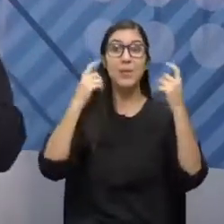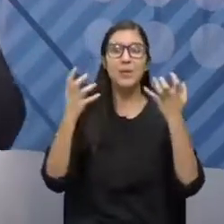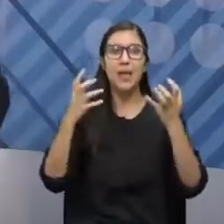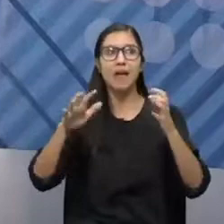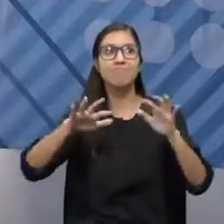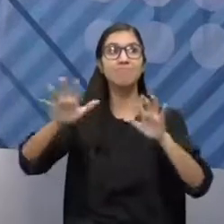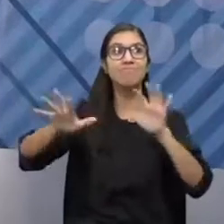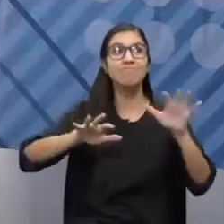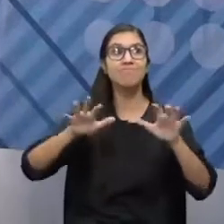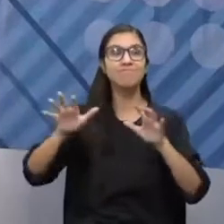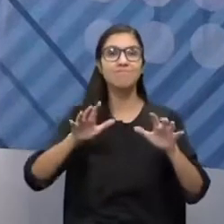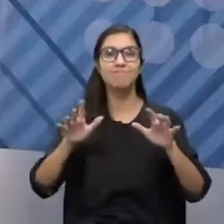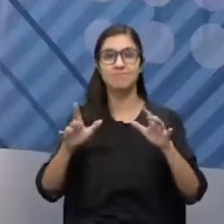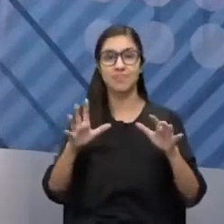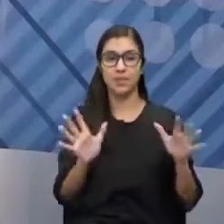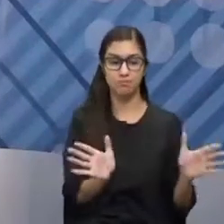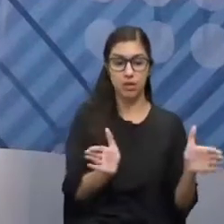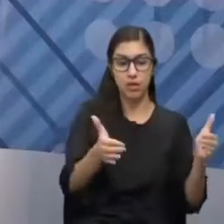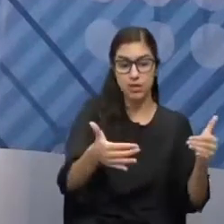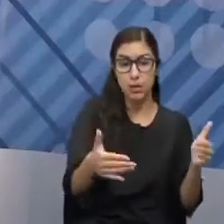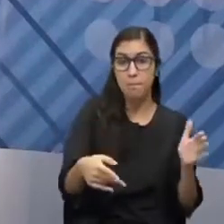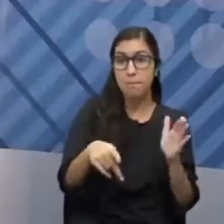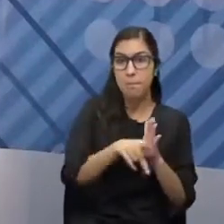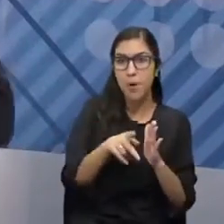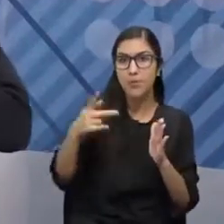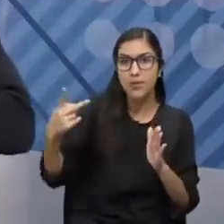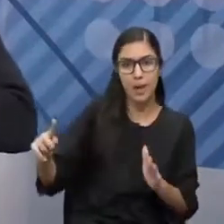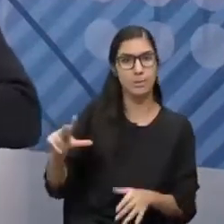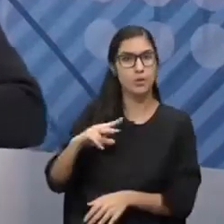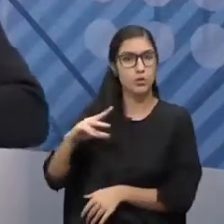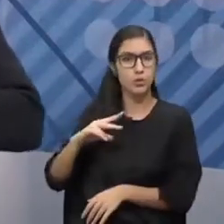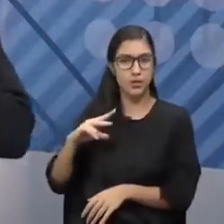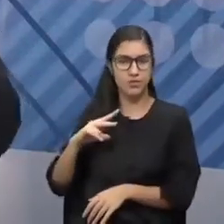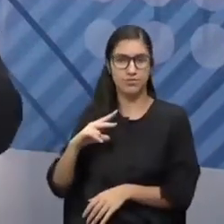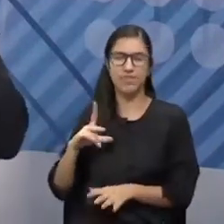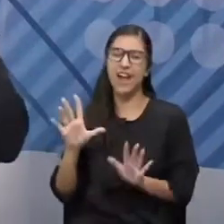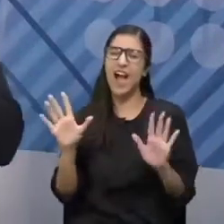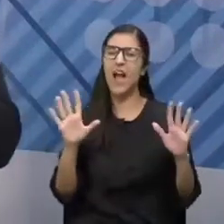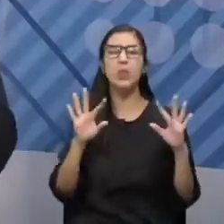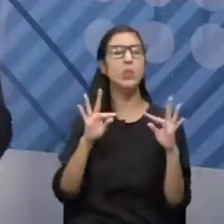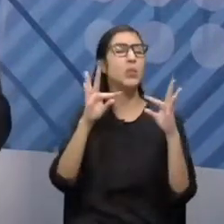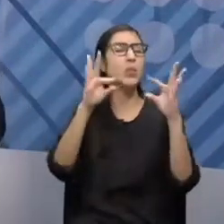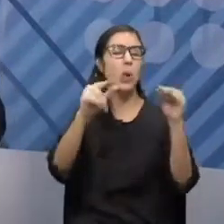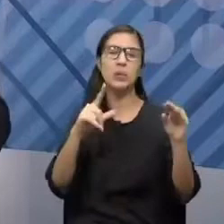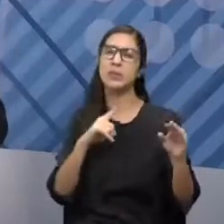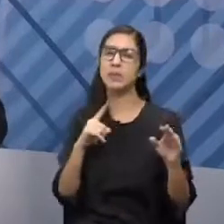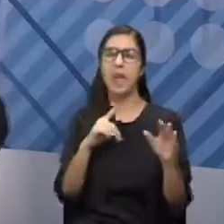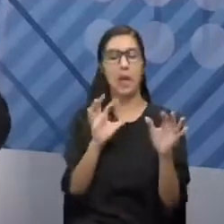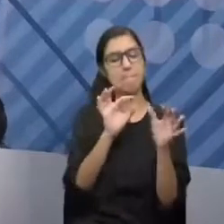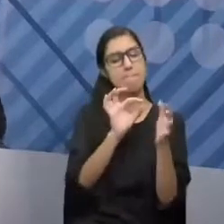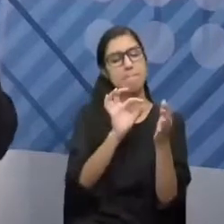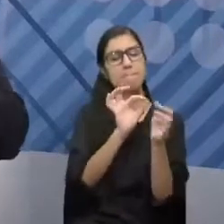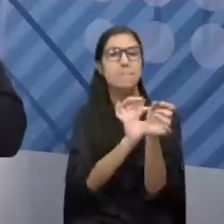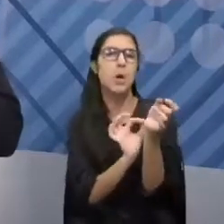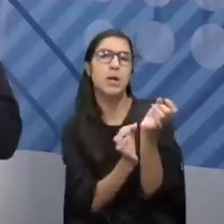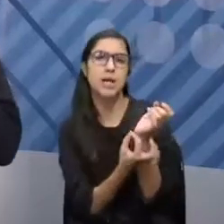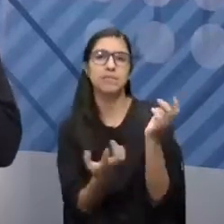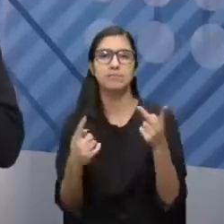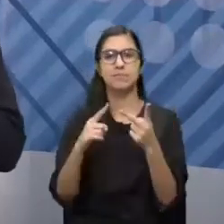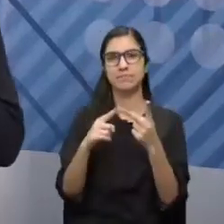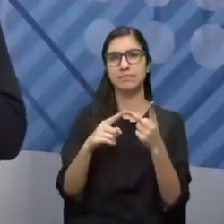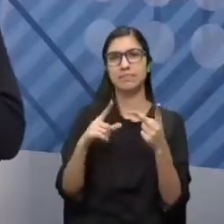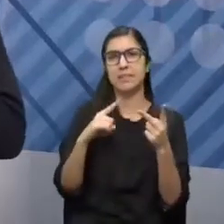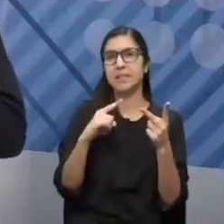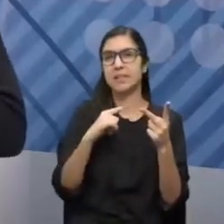Então é um kit personalizado para aquela criança, certo? Não é, para todos eu vou ter bolinha, guiso, talco.